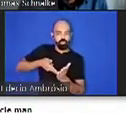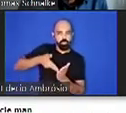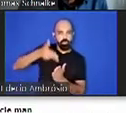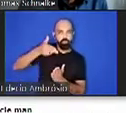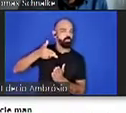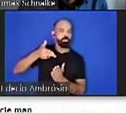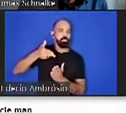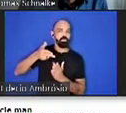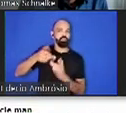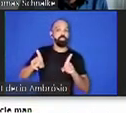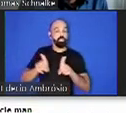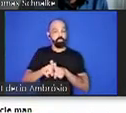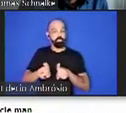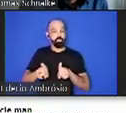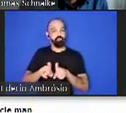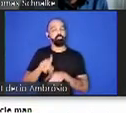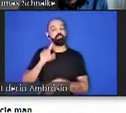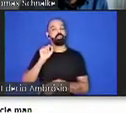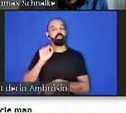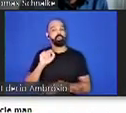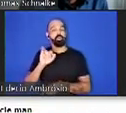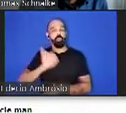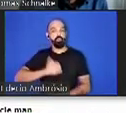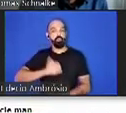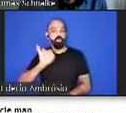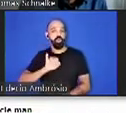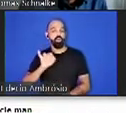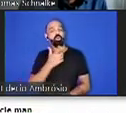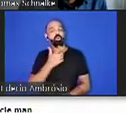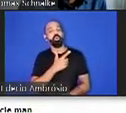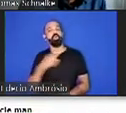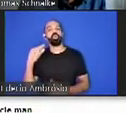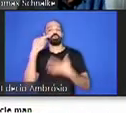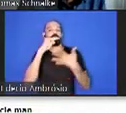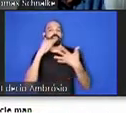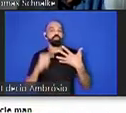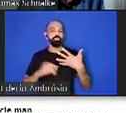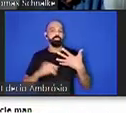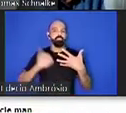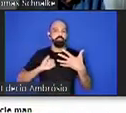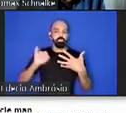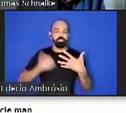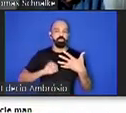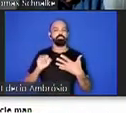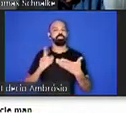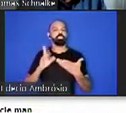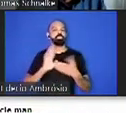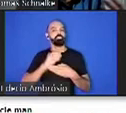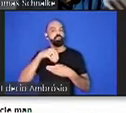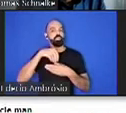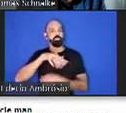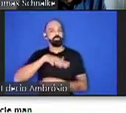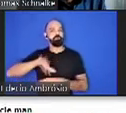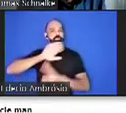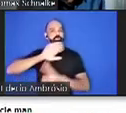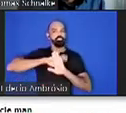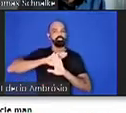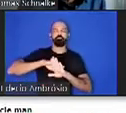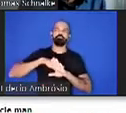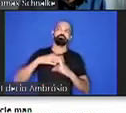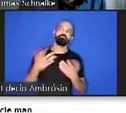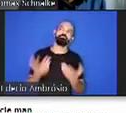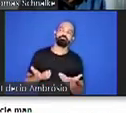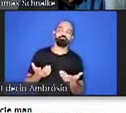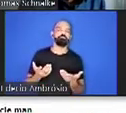mas também se trata de outros elementos importantes envolvidos aí. Provavelmente,